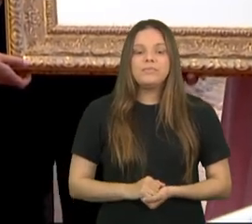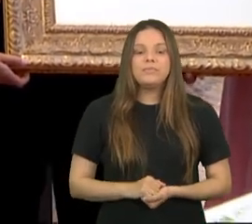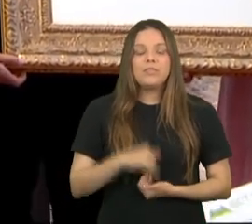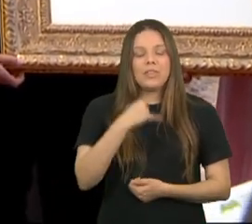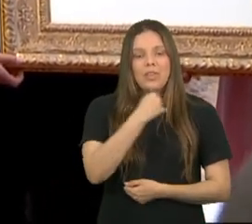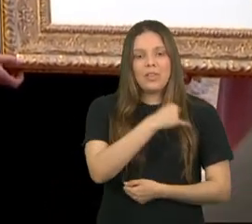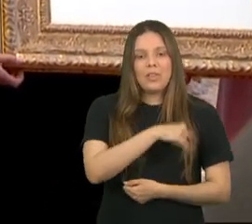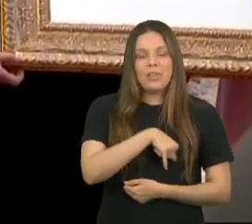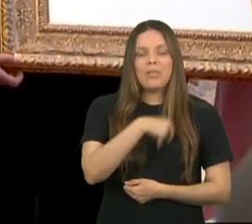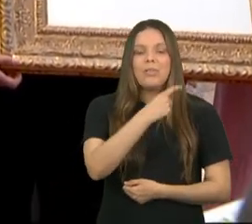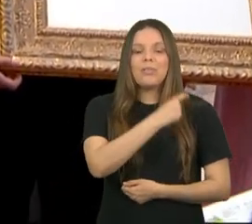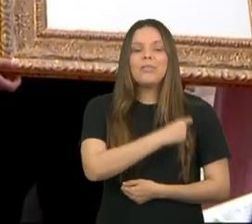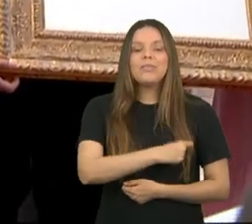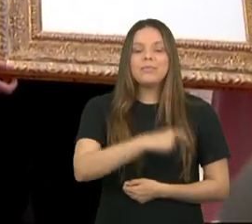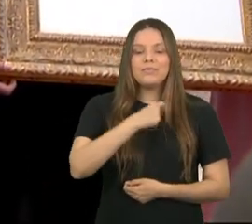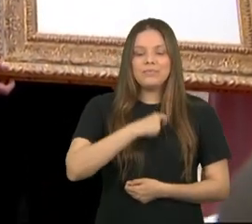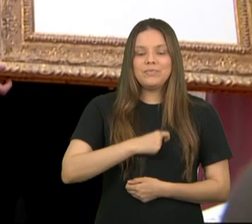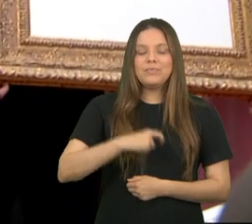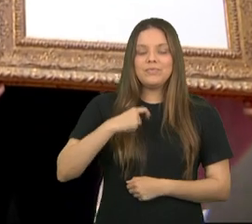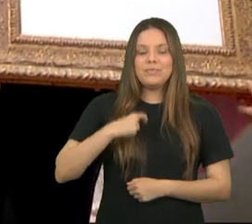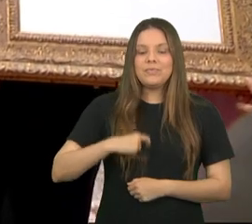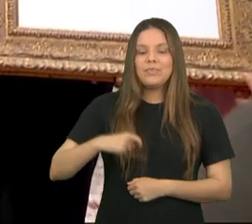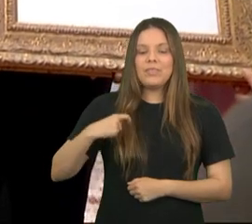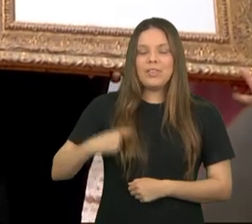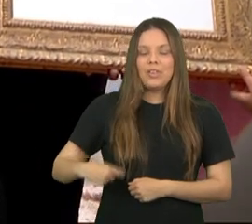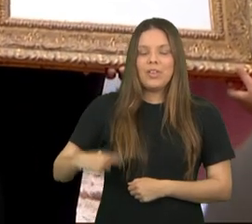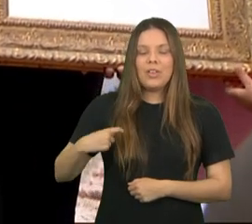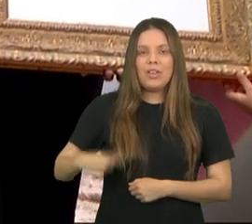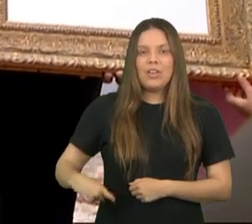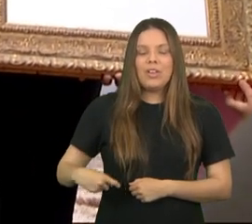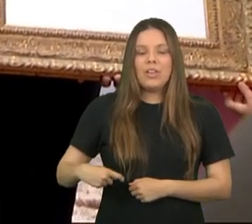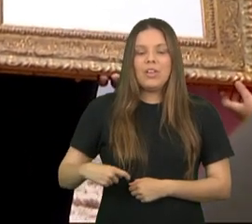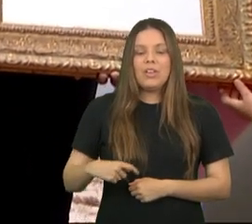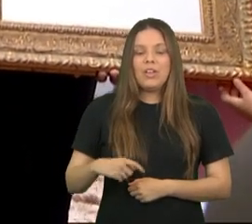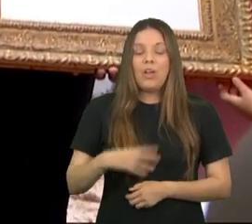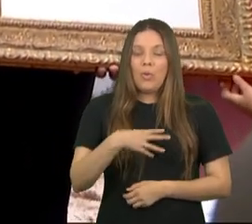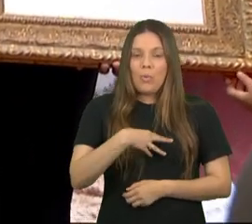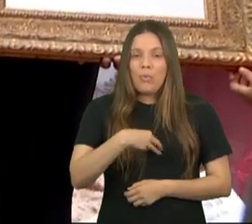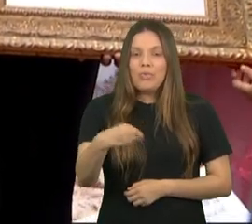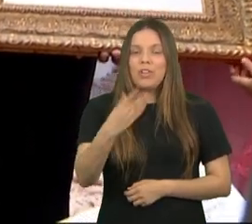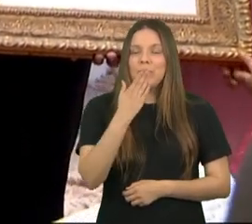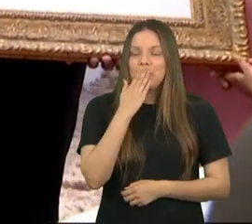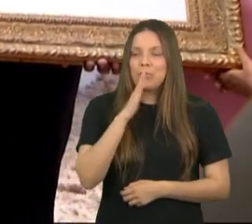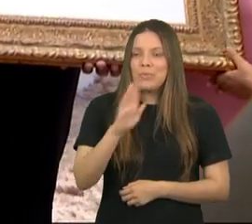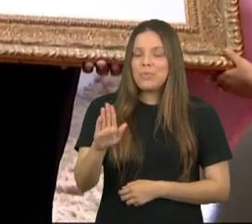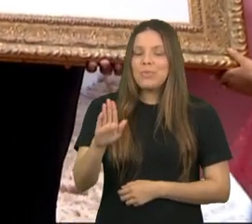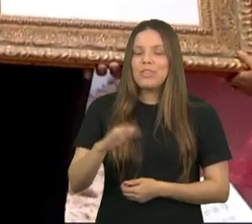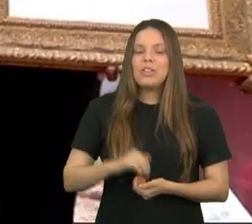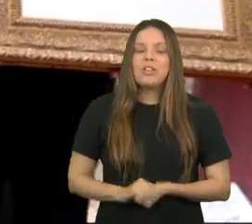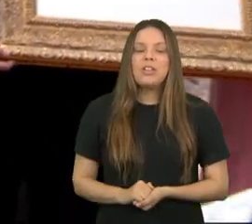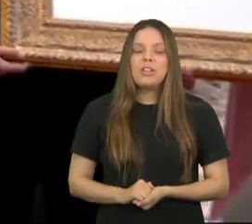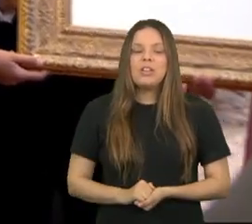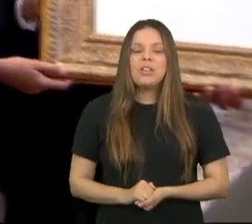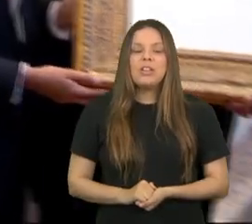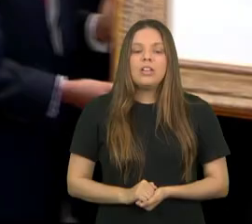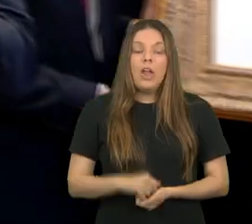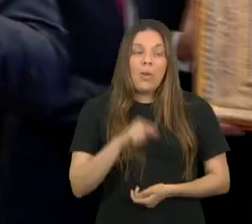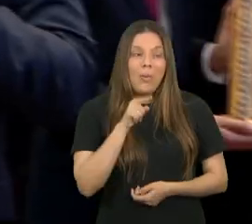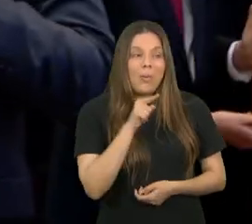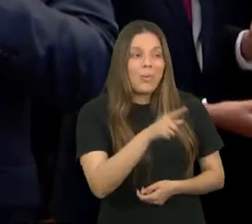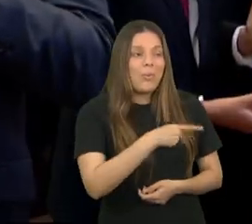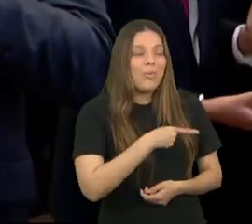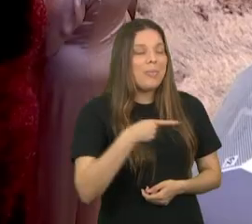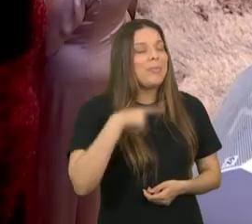Yosef, um filho frutífero da promessa. O senhor é fruto das promessas de sua mãe. Um filho